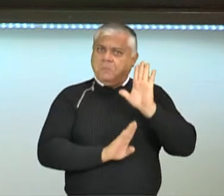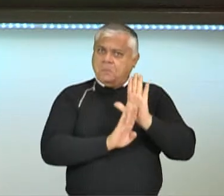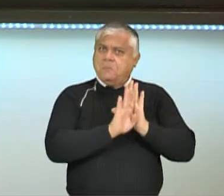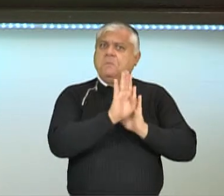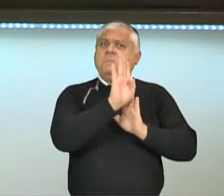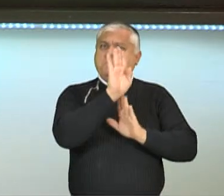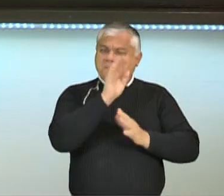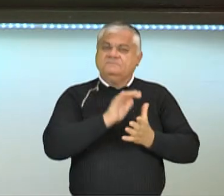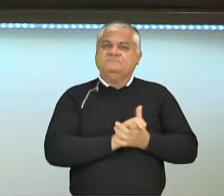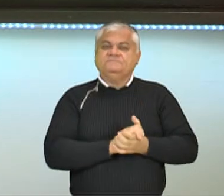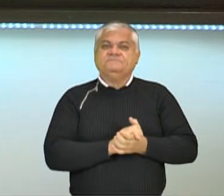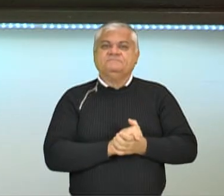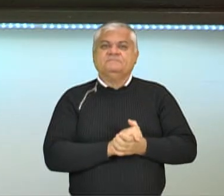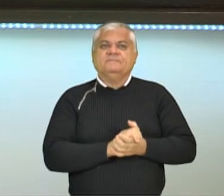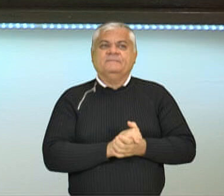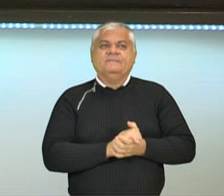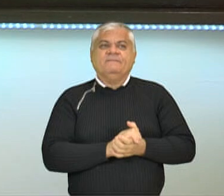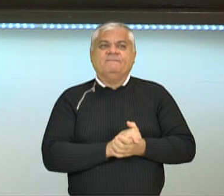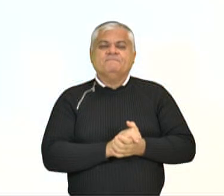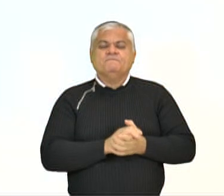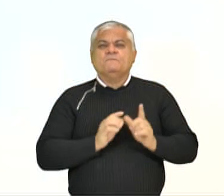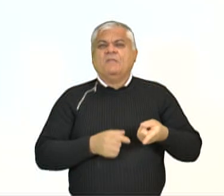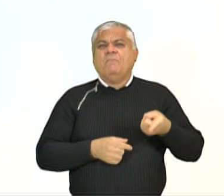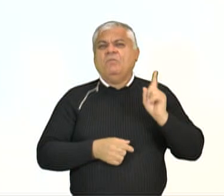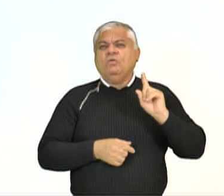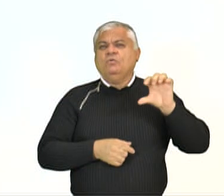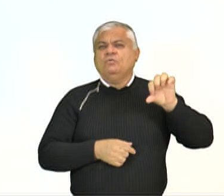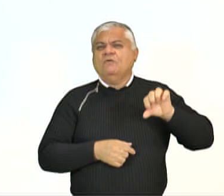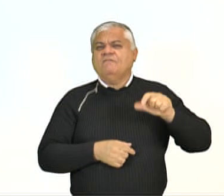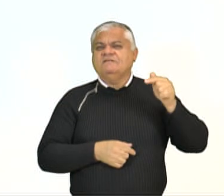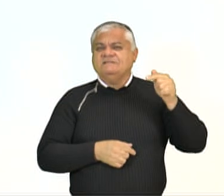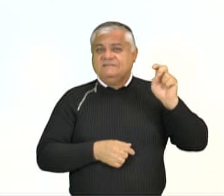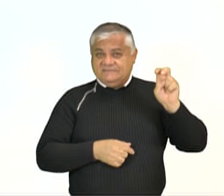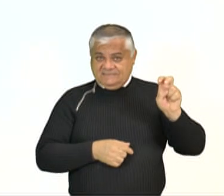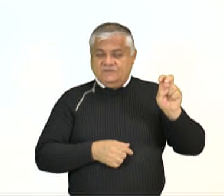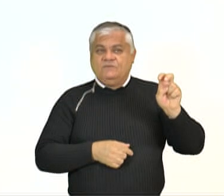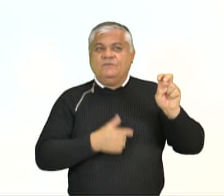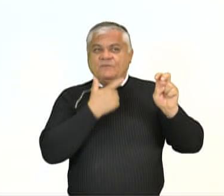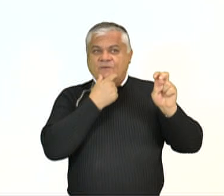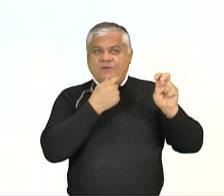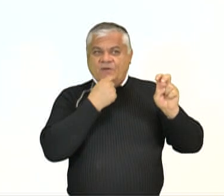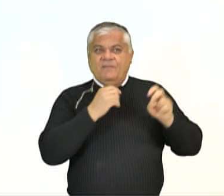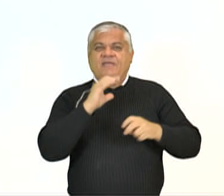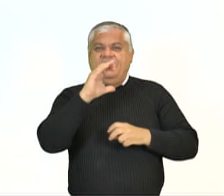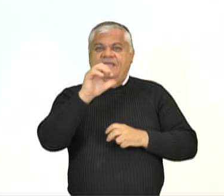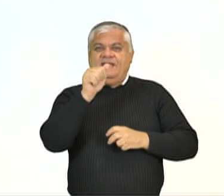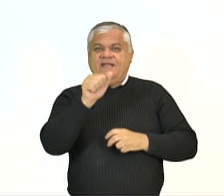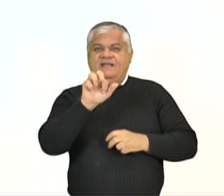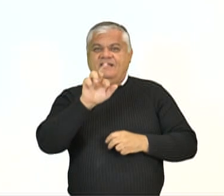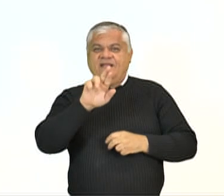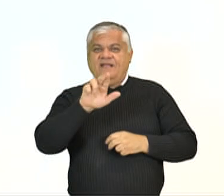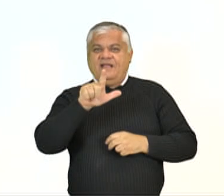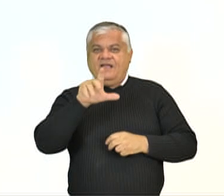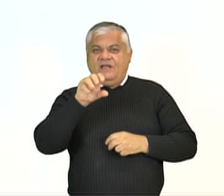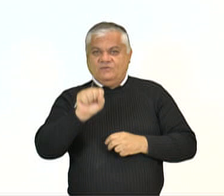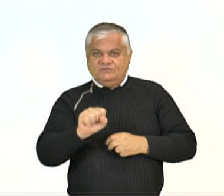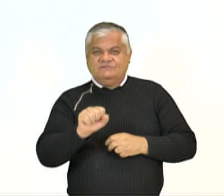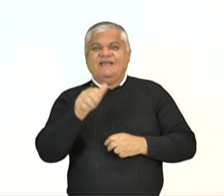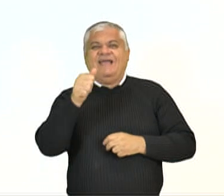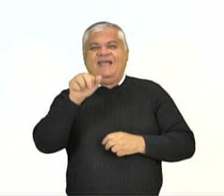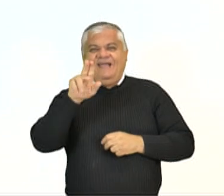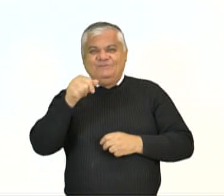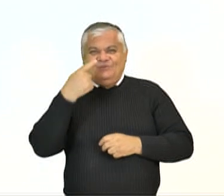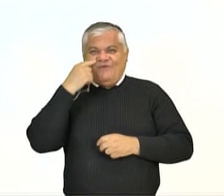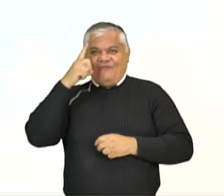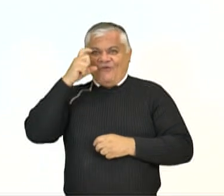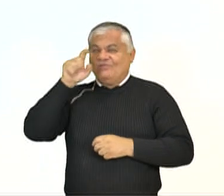era o voleibol. Em 1975, Carlos Arthur Nussmann, essa pessoa da imagem